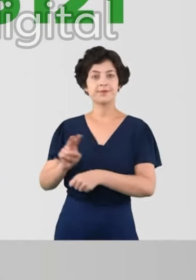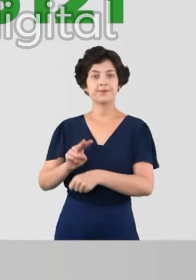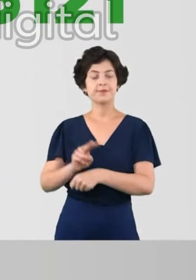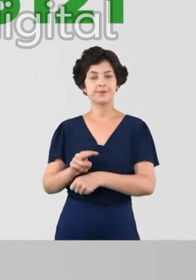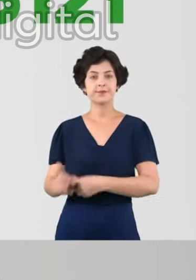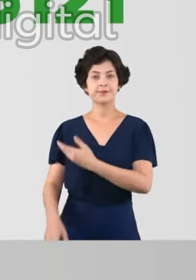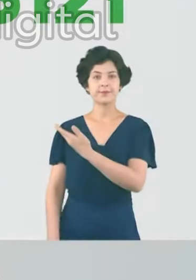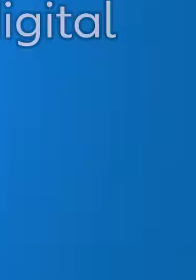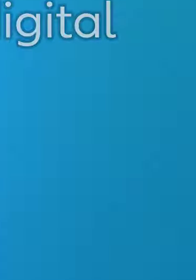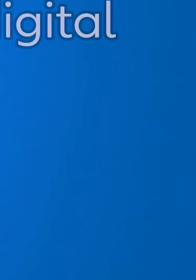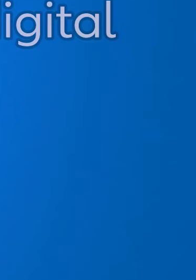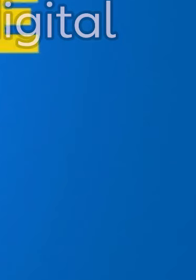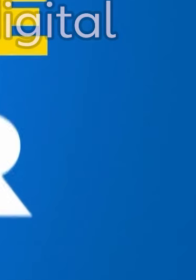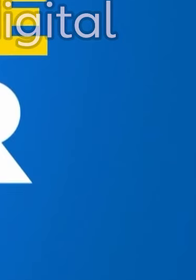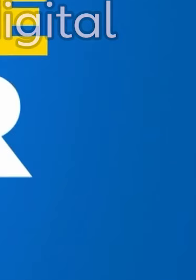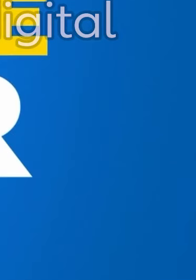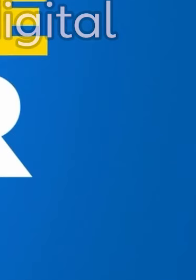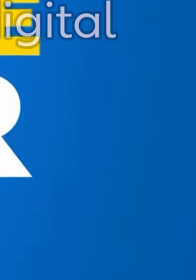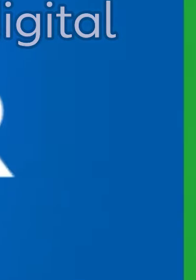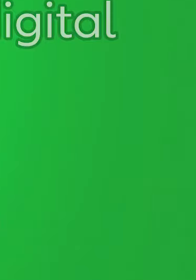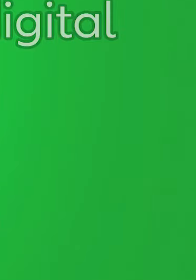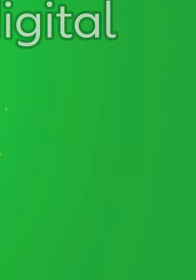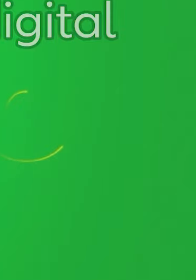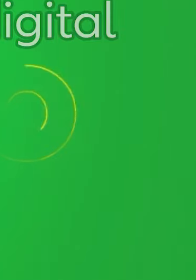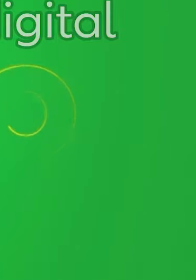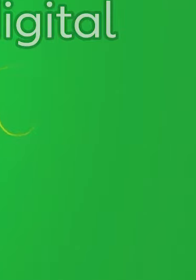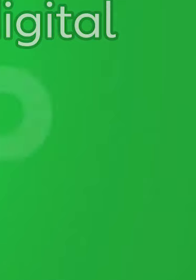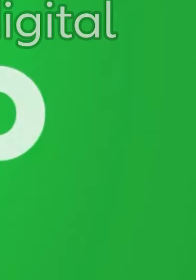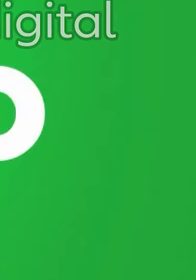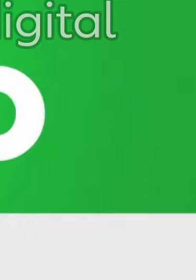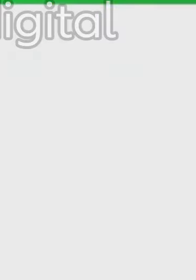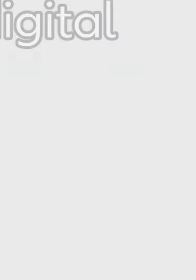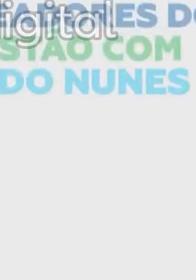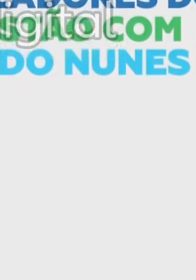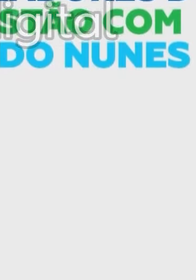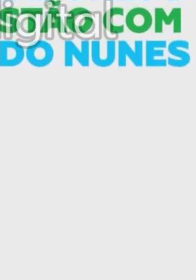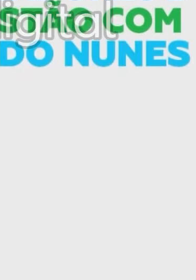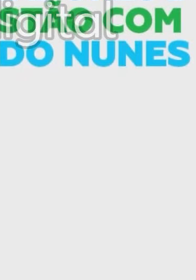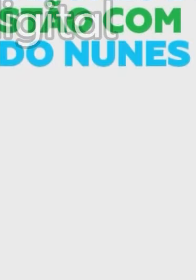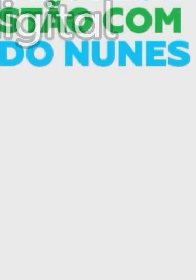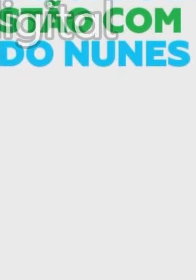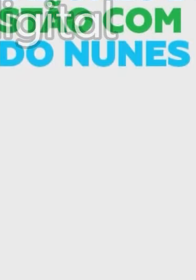protetor. 25-121. Isso não pode parar. Isso é caminho seguro.